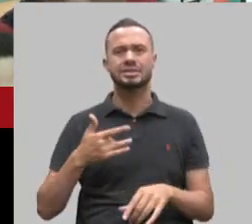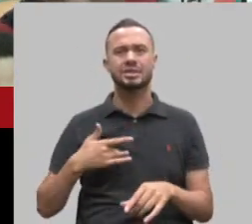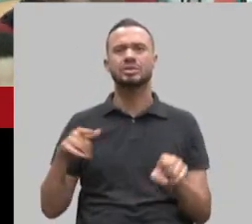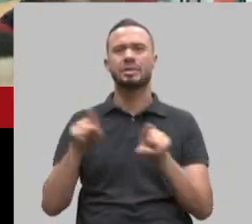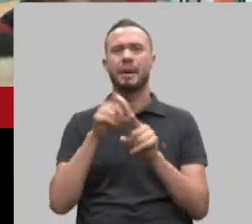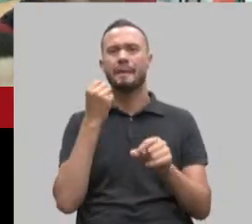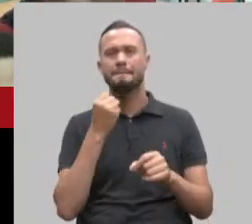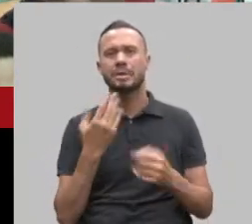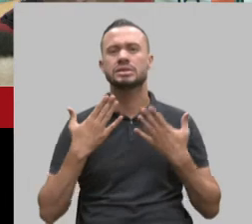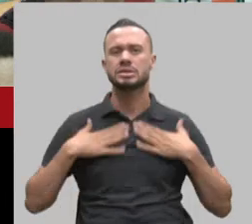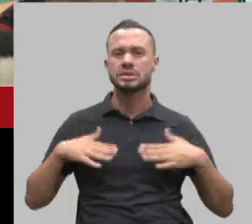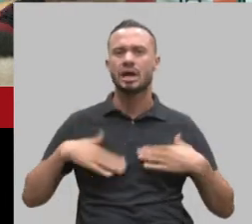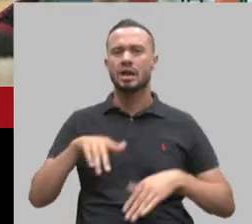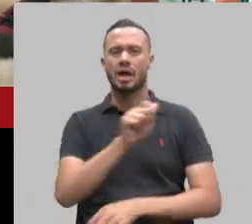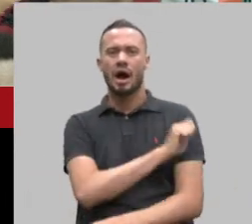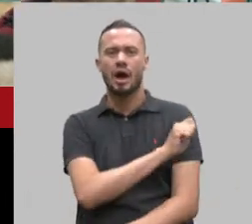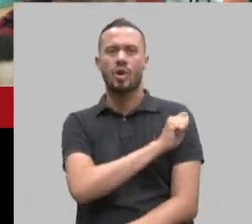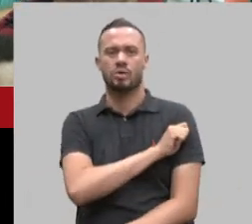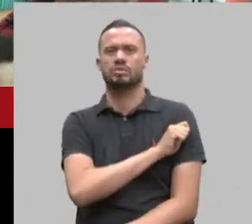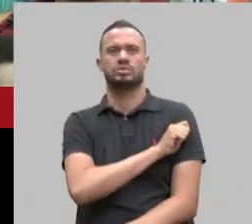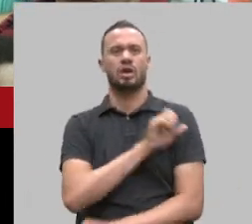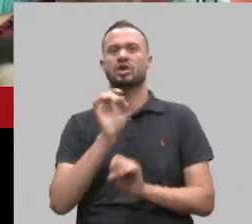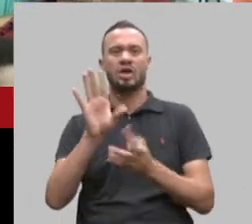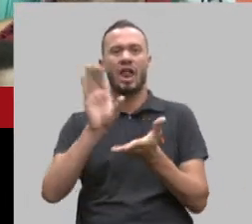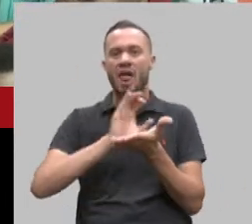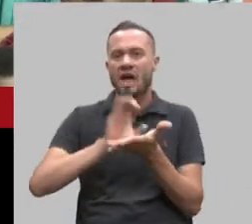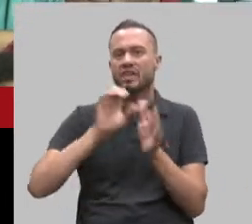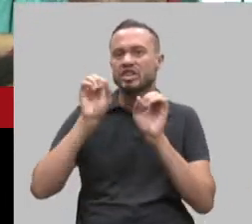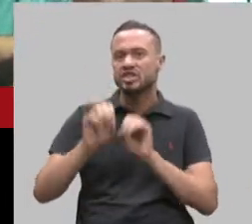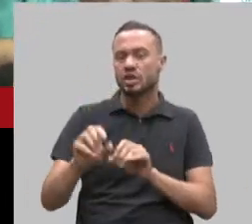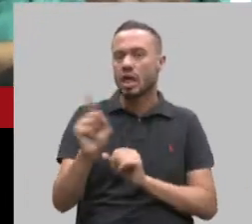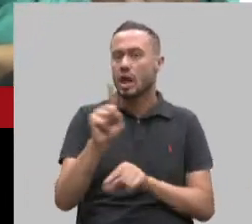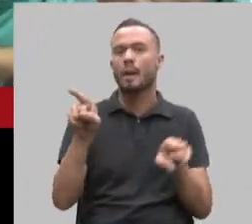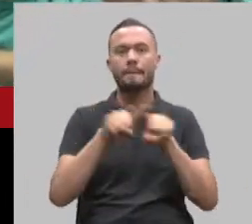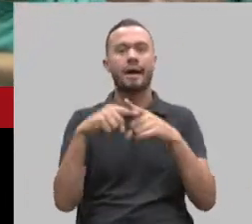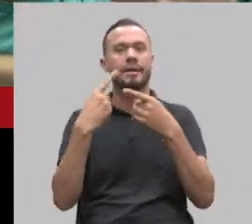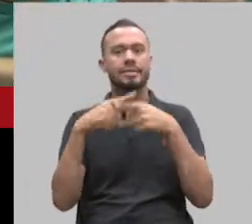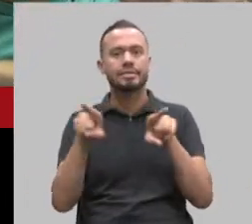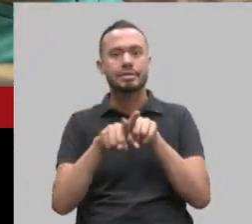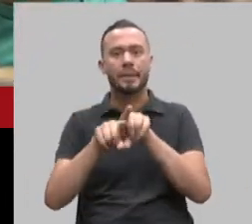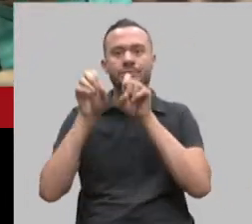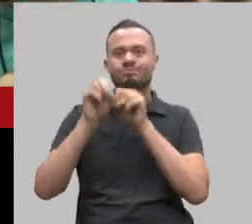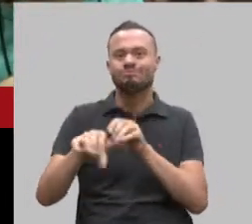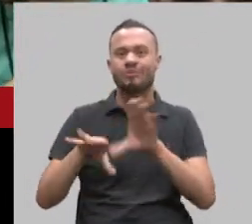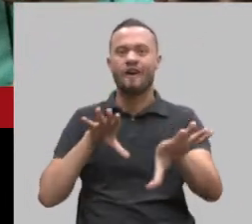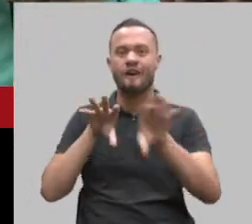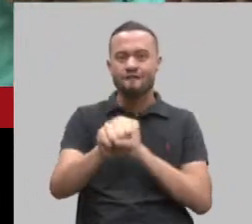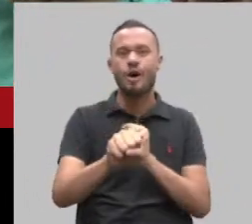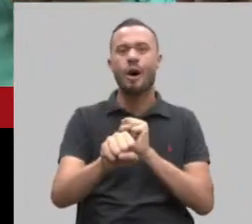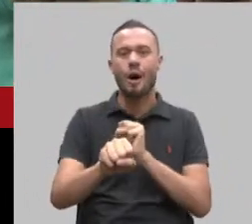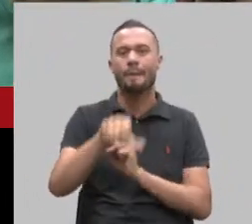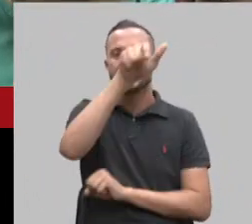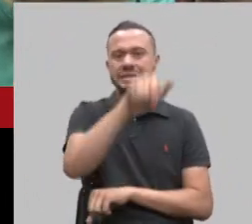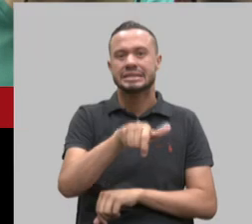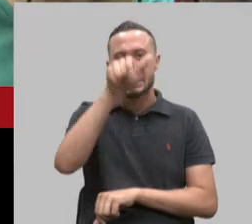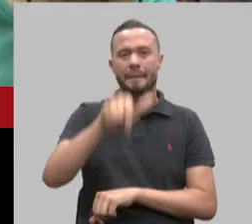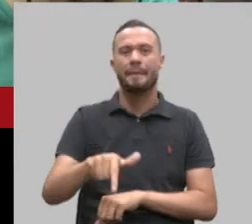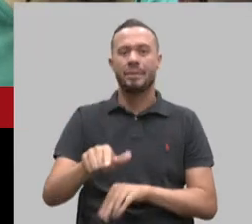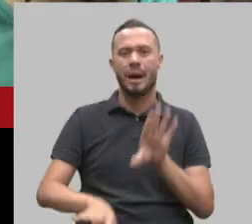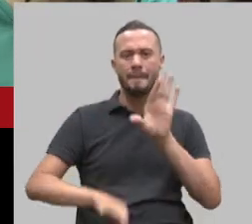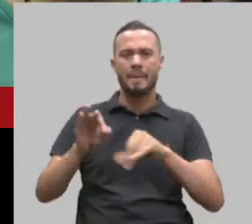alunos não é apenas o investimento na educação mas também uma formação de preparados para enfrentar o desafio do Futuro A